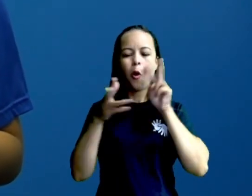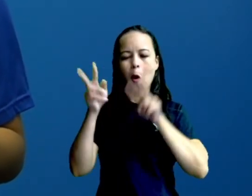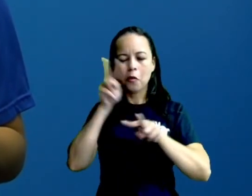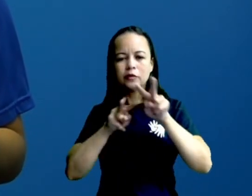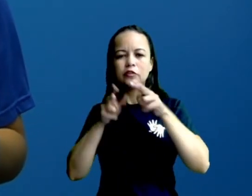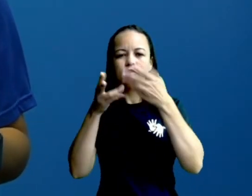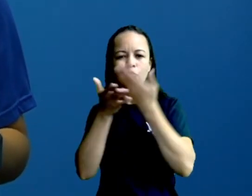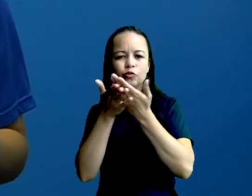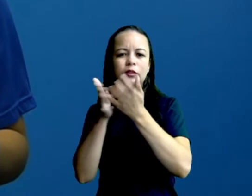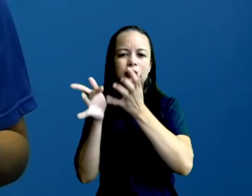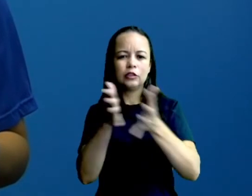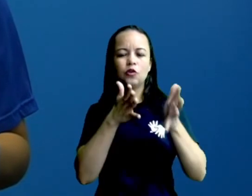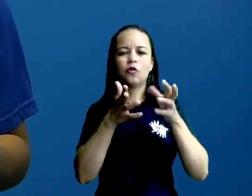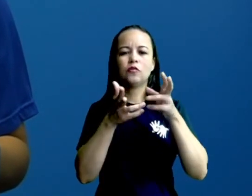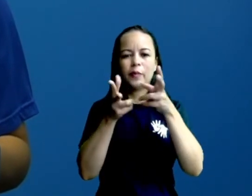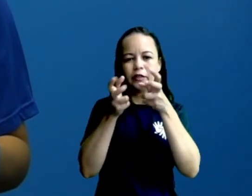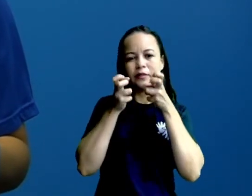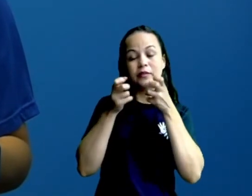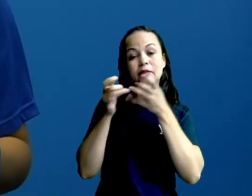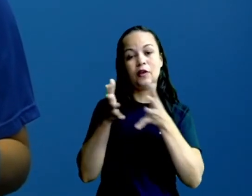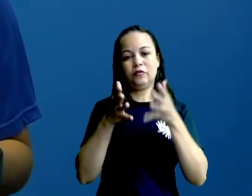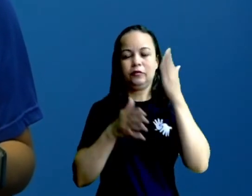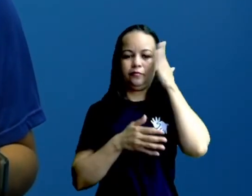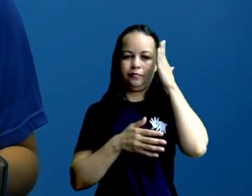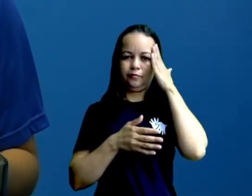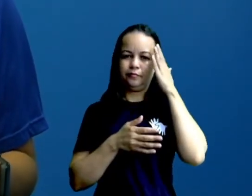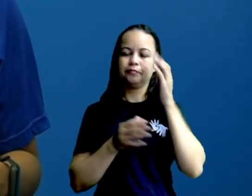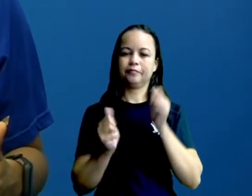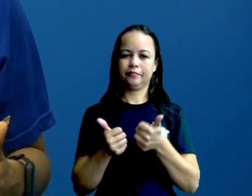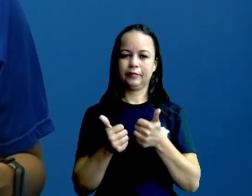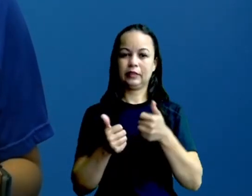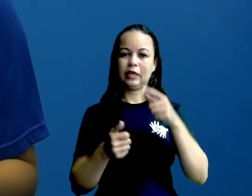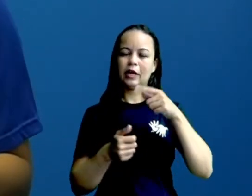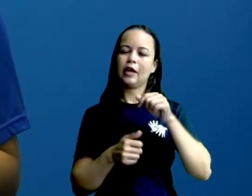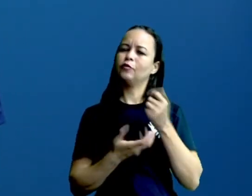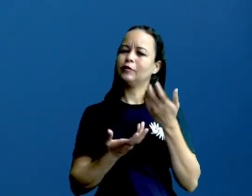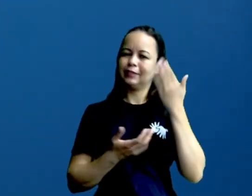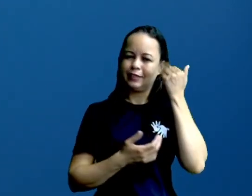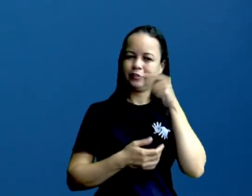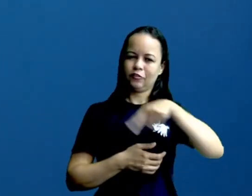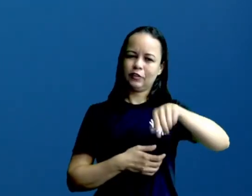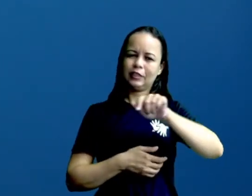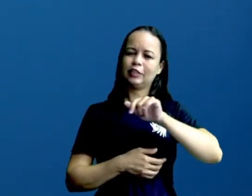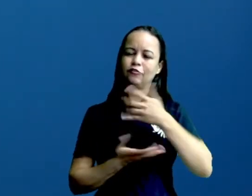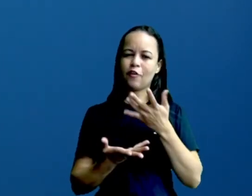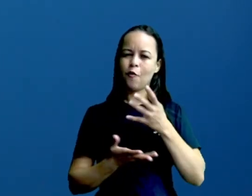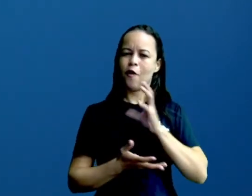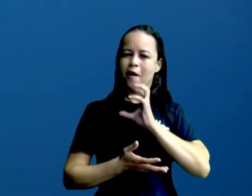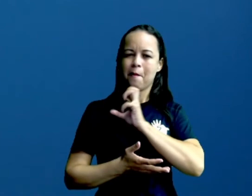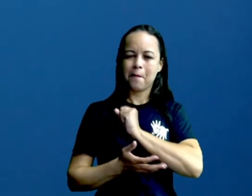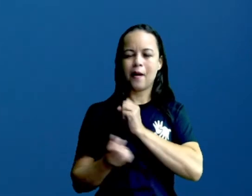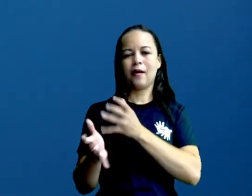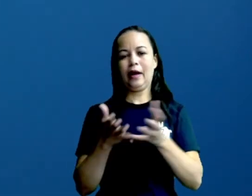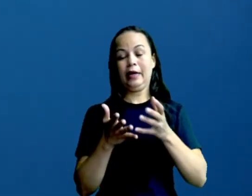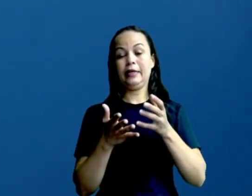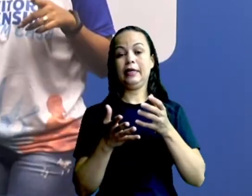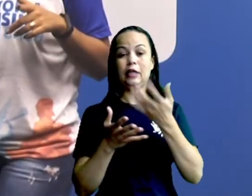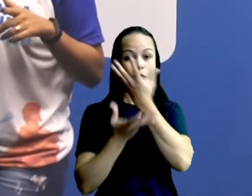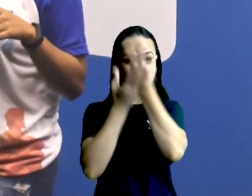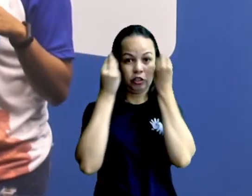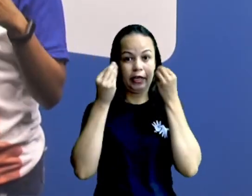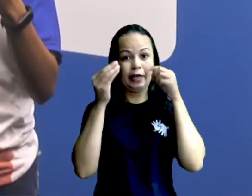bem direitinho. Aposto que vocês vão amar, tá certo? E ó, não esquece de responder aí as perguntas da atividade,